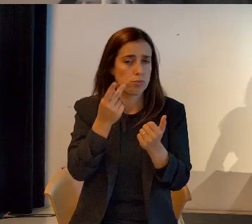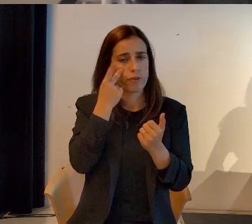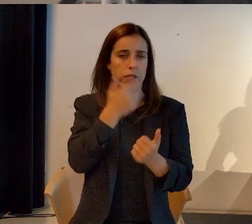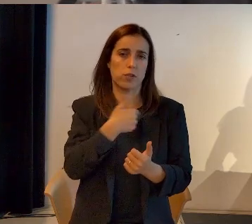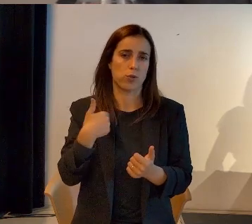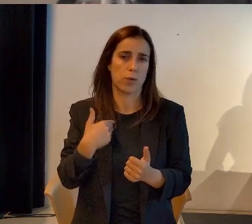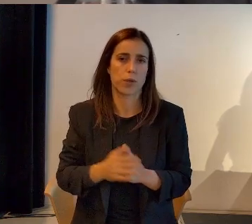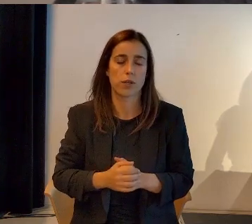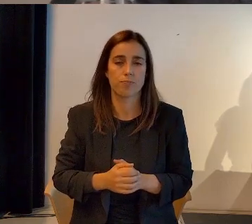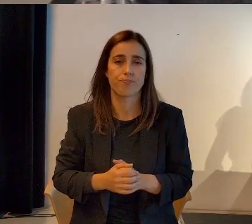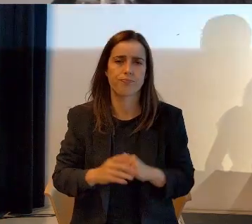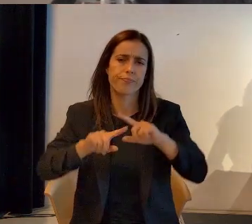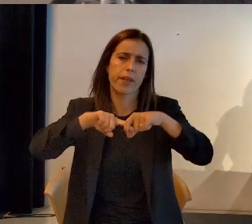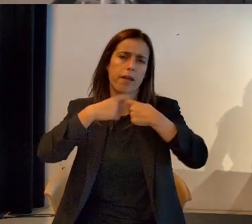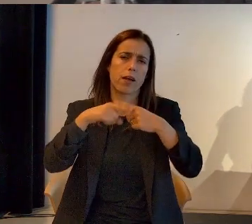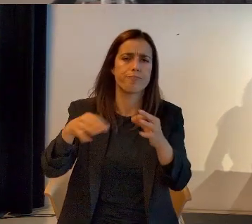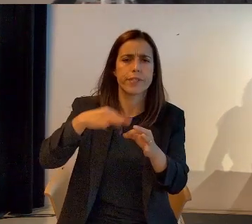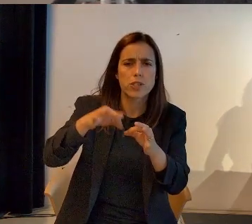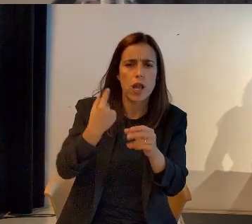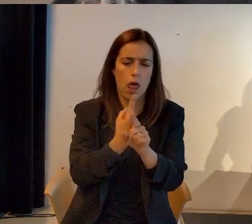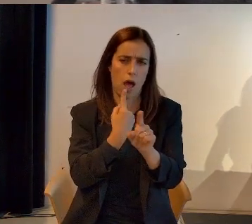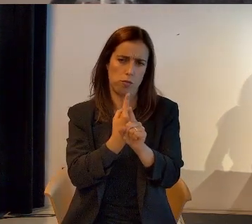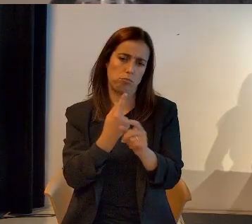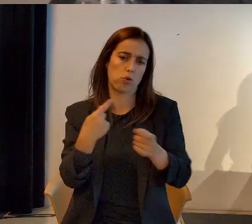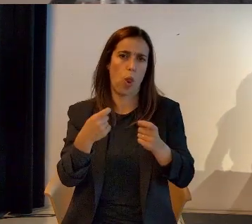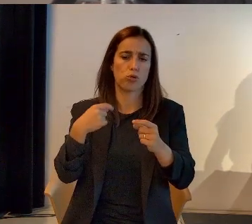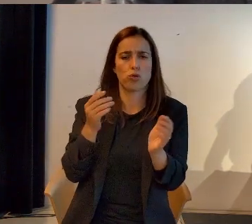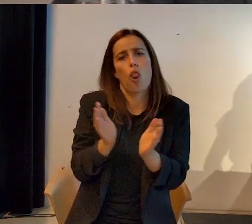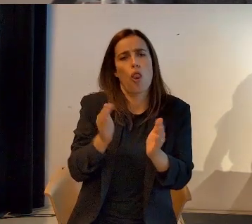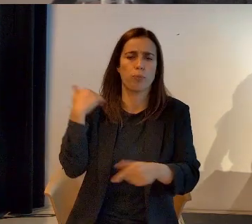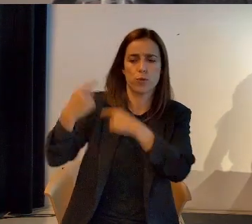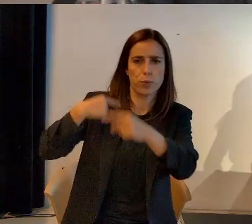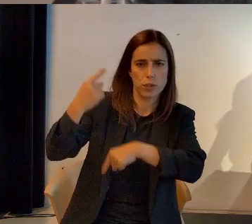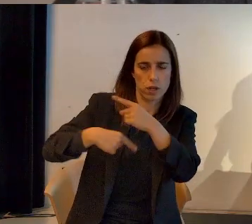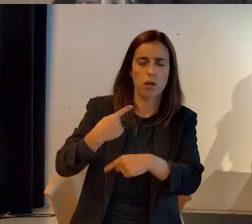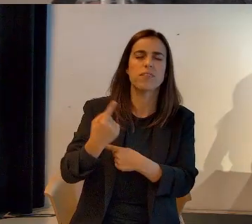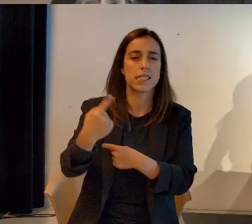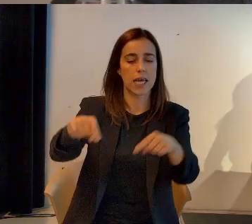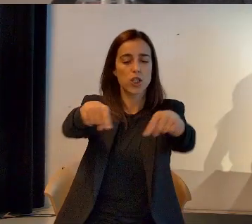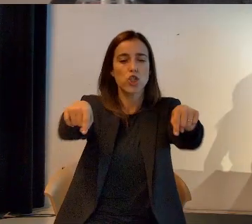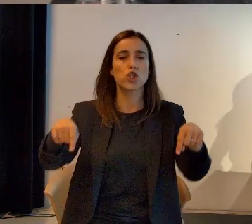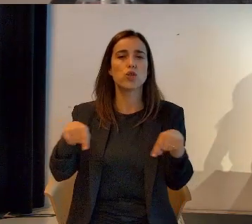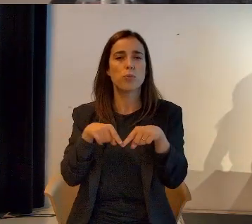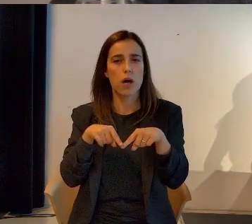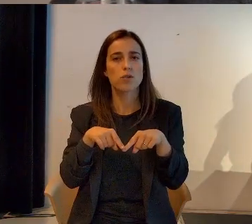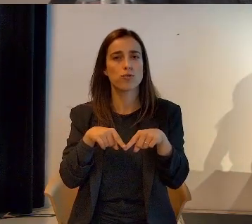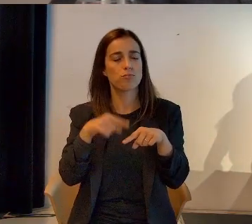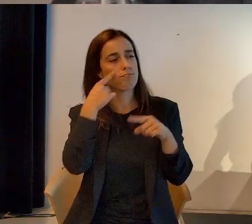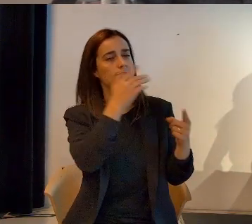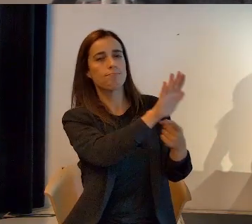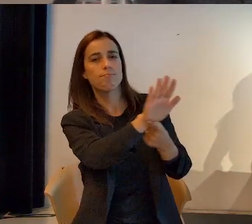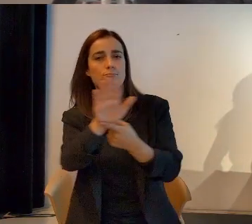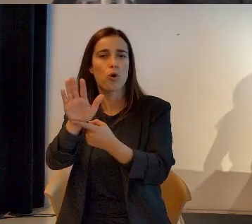saudável. O artesanato, também não esquecemos do artesanato e do comércio tradicional, logicamente, terá um espaço de promoção daquilo que melhor fazemos em